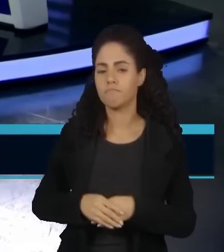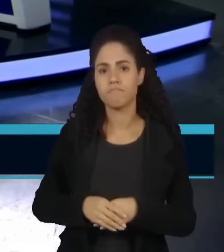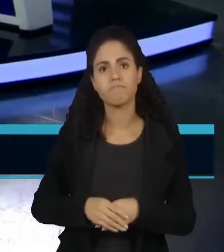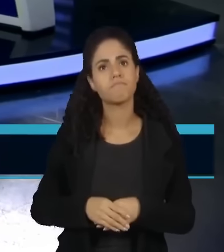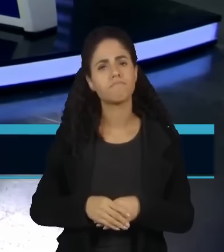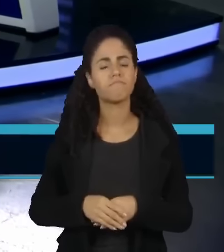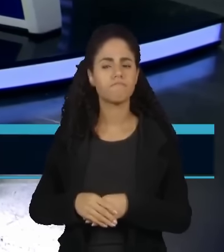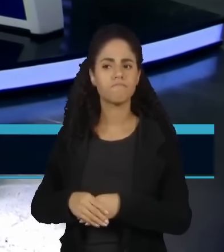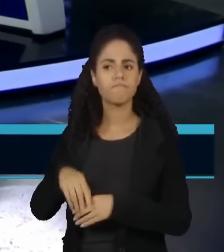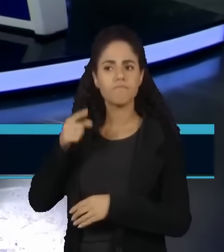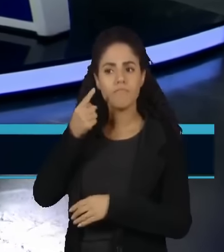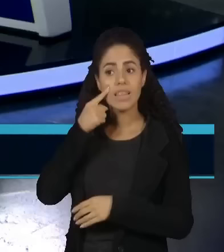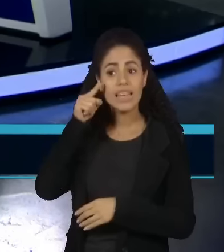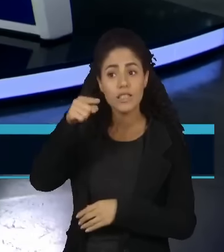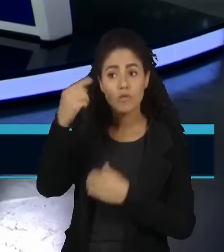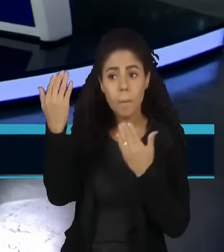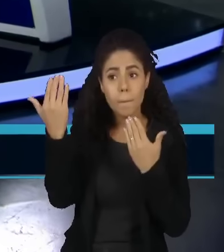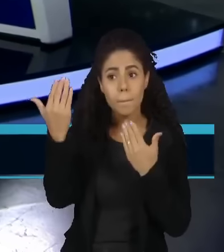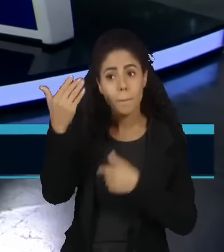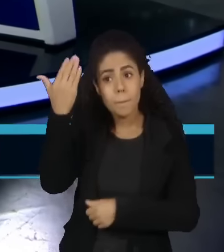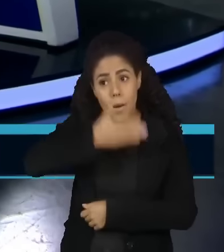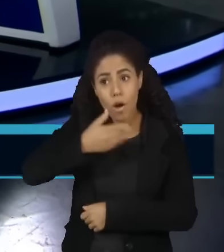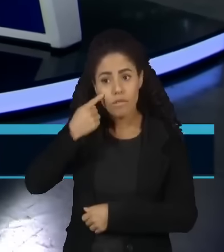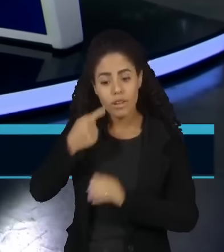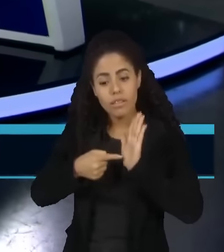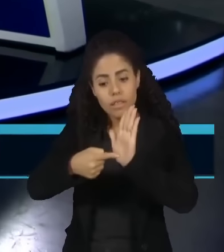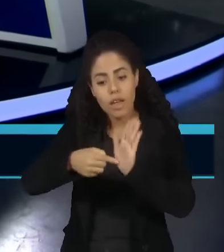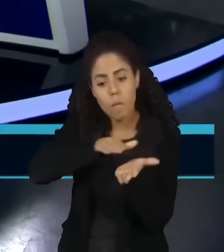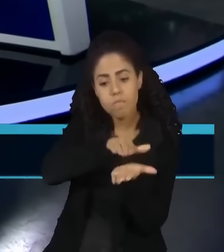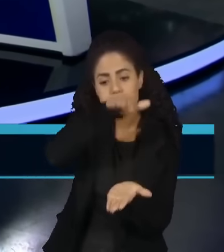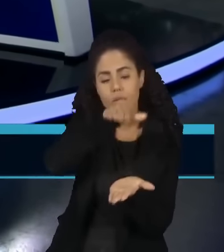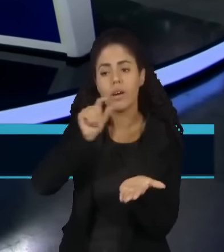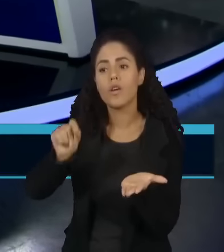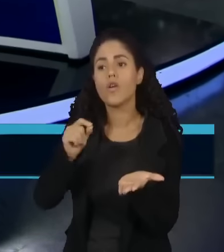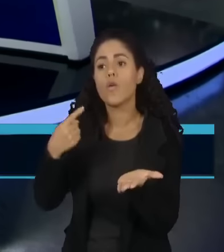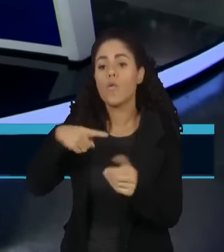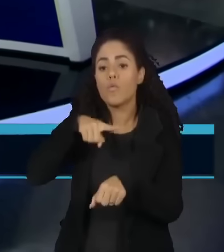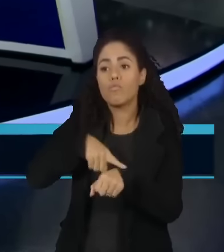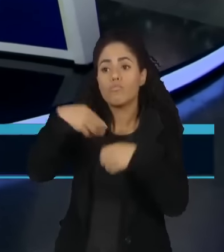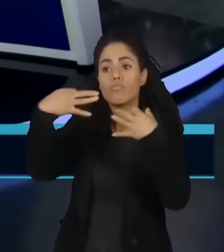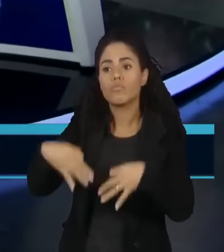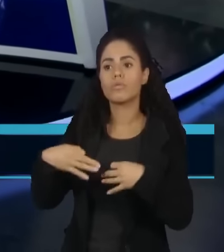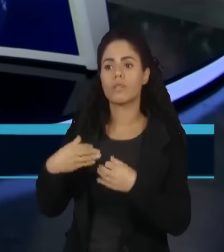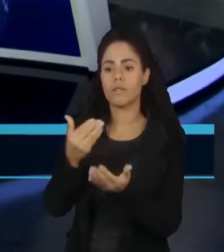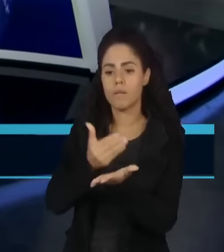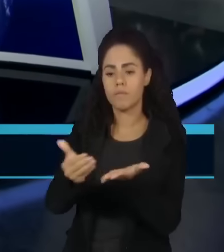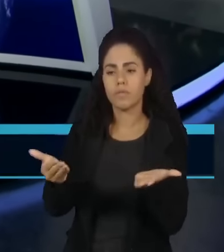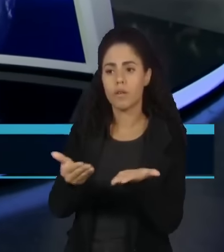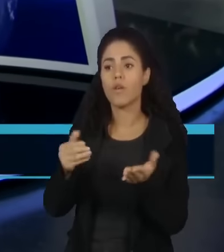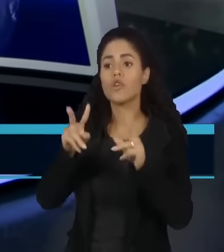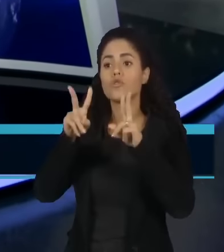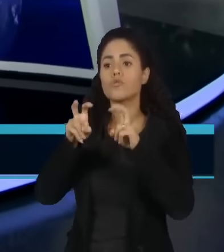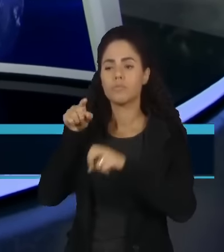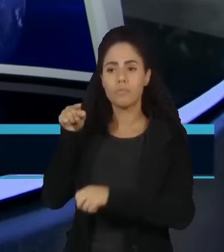Luísa, com base nos elementos apresentados nos autos, qual seria a condução correta a partir de agora em relação